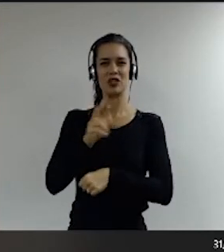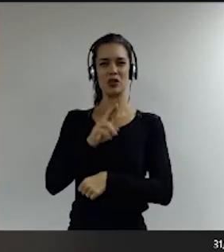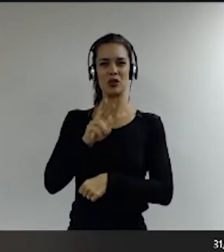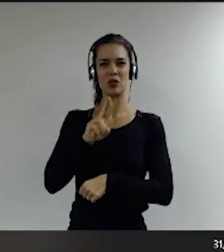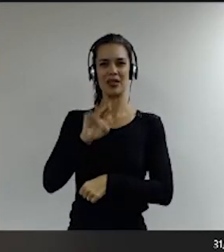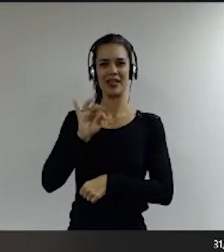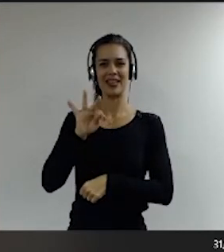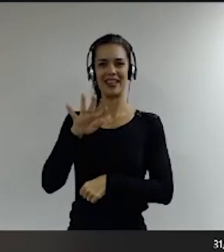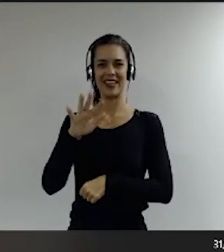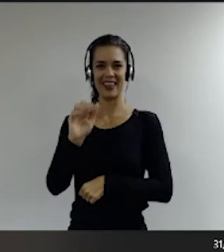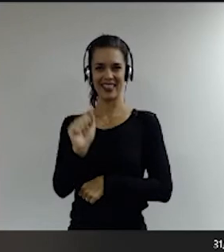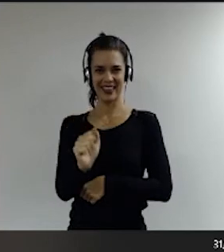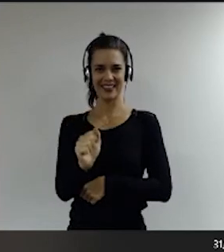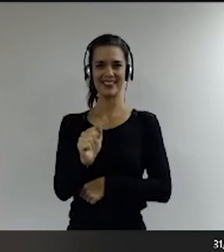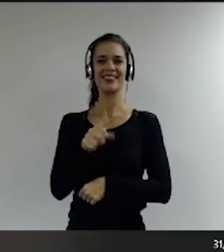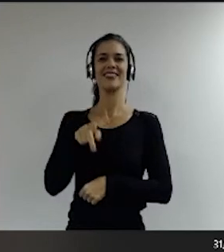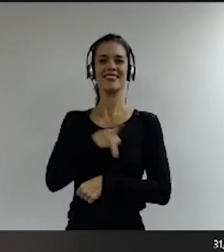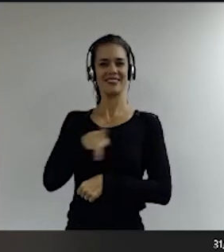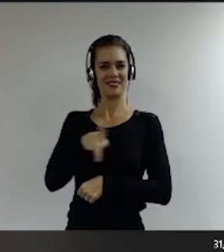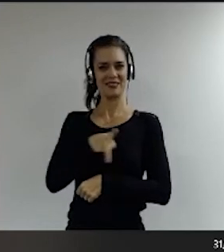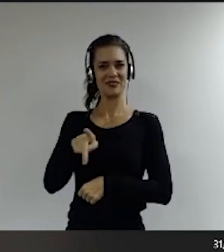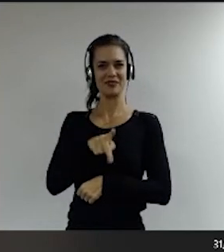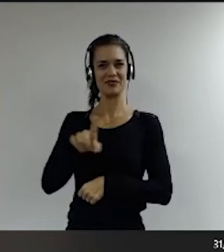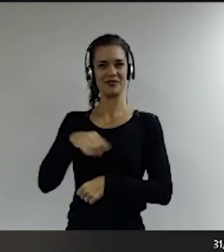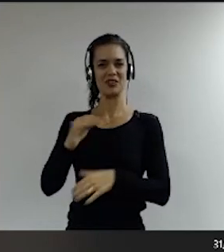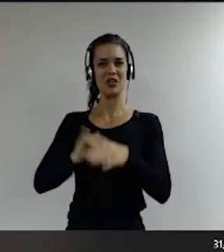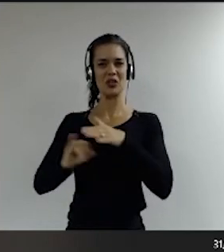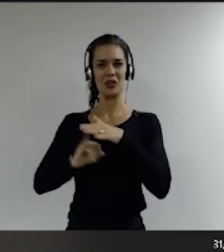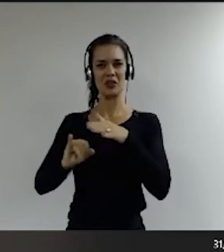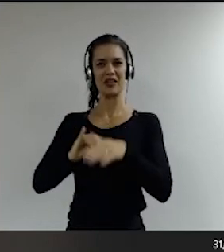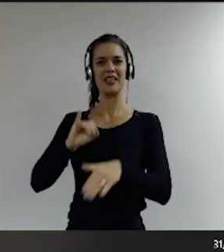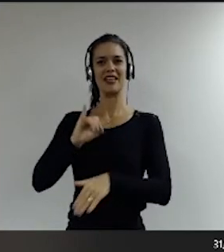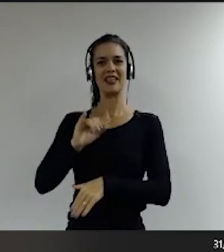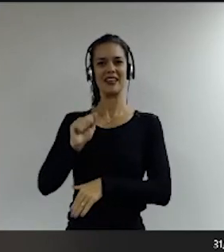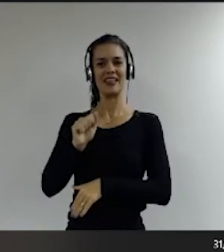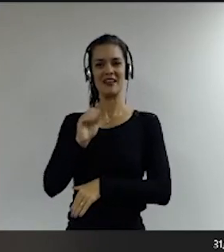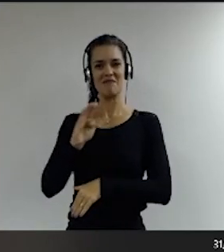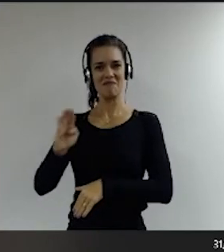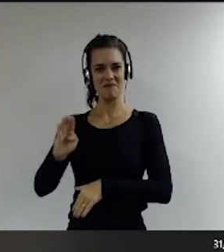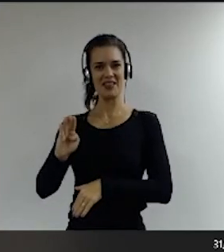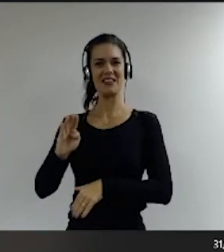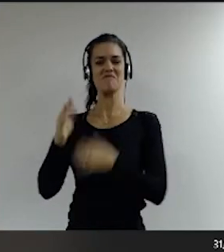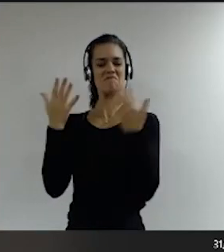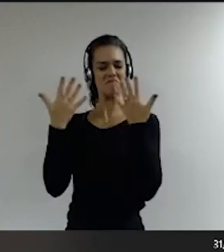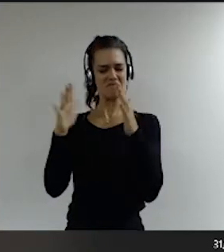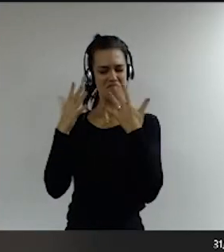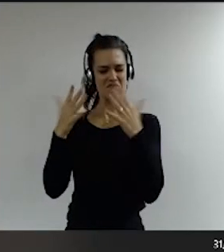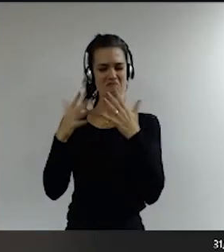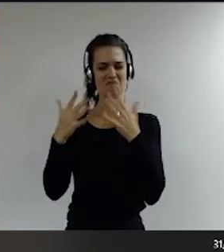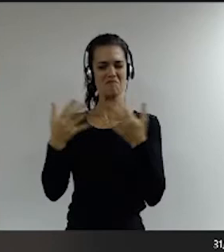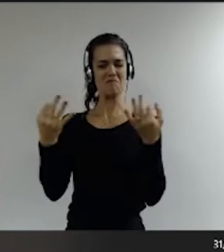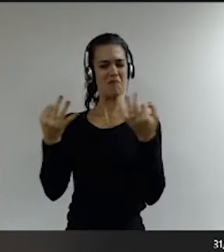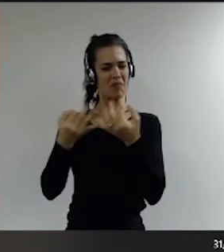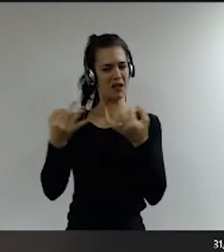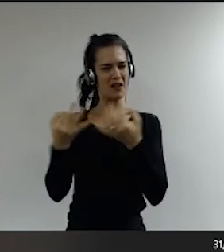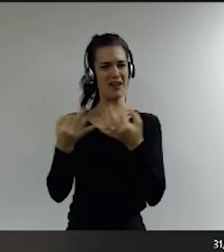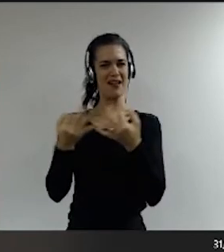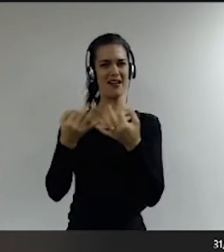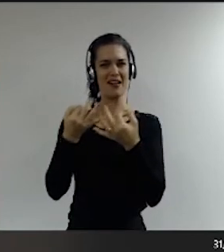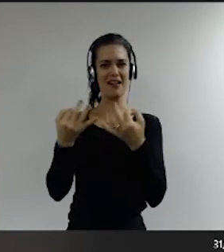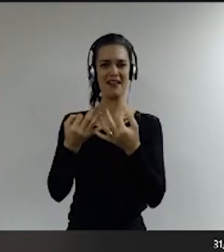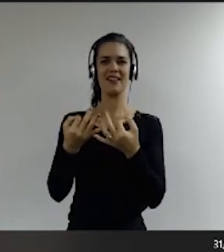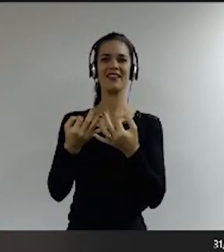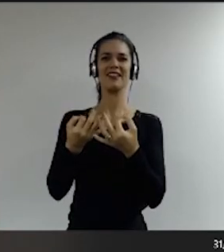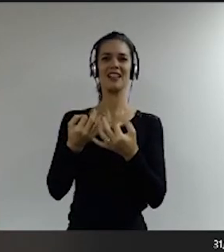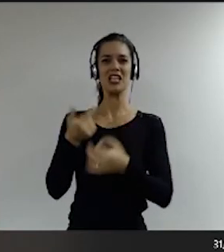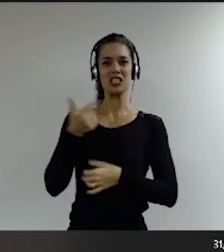Rita Cortes, que preside o nosso Instituto IAB com um brilhantismo invulgar, com um brilhantismo único, já no